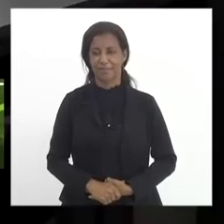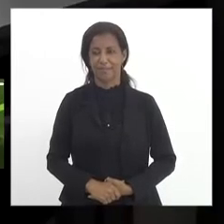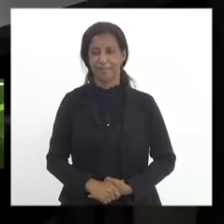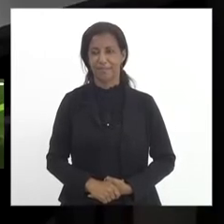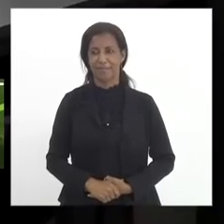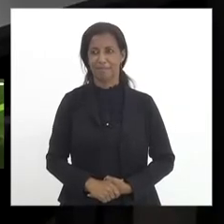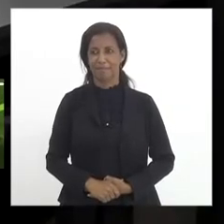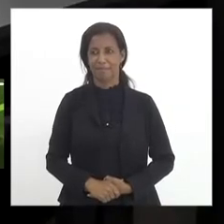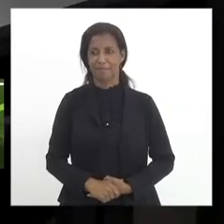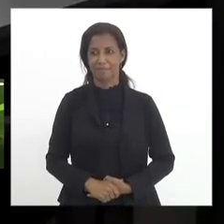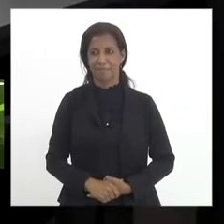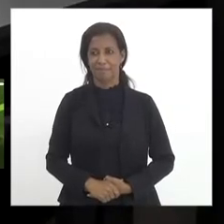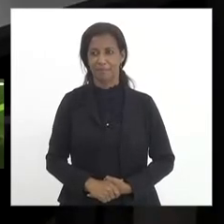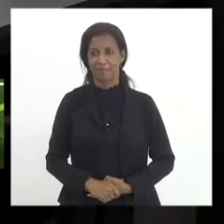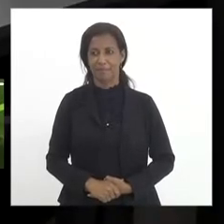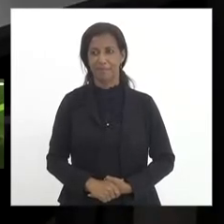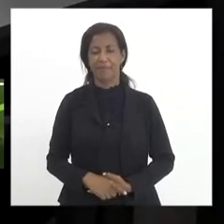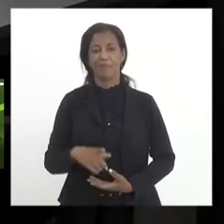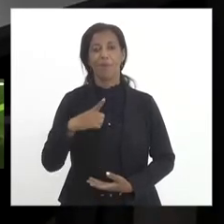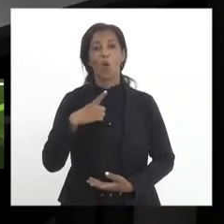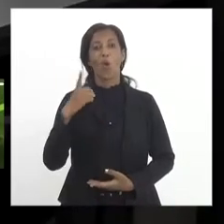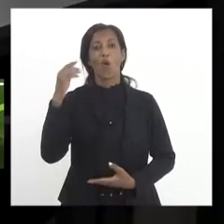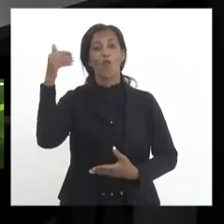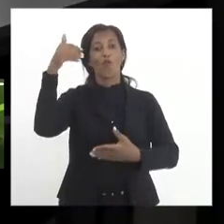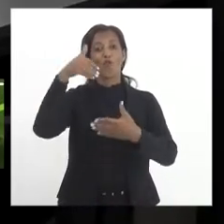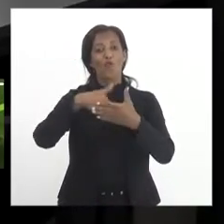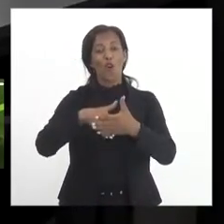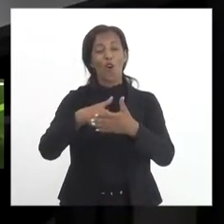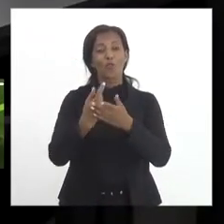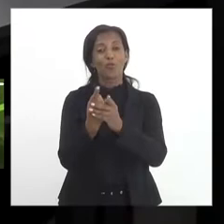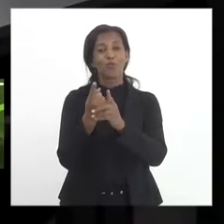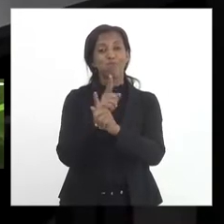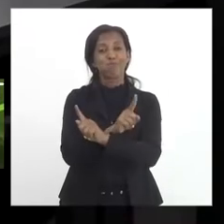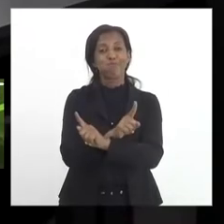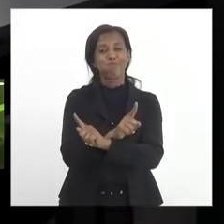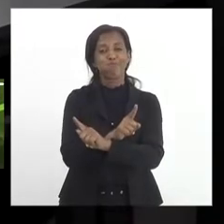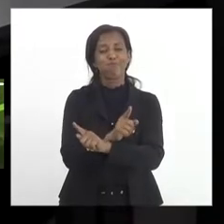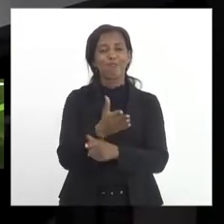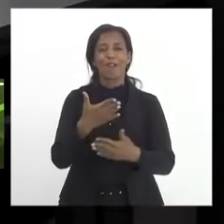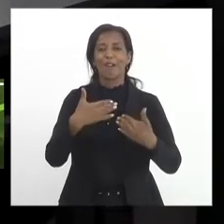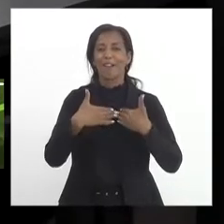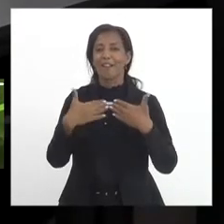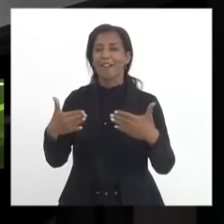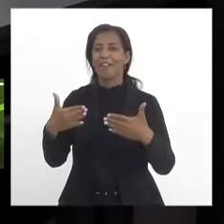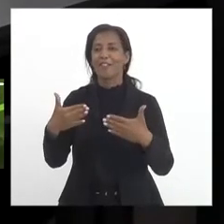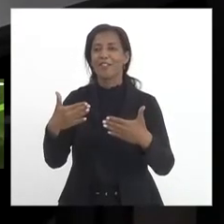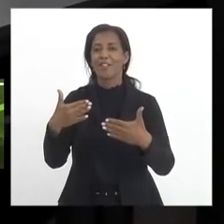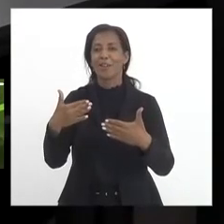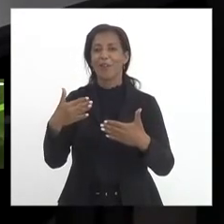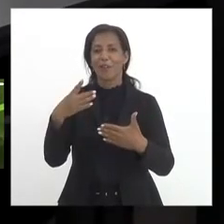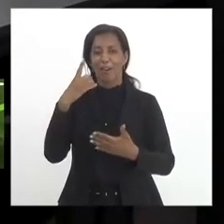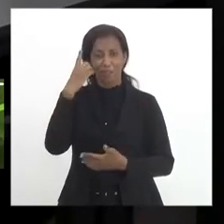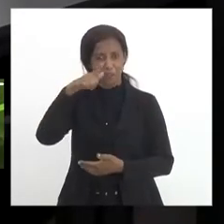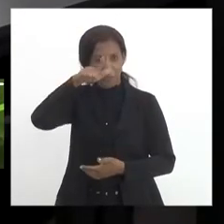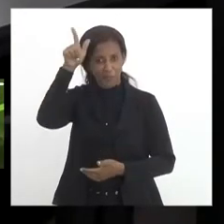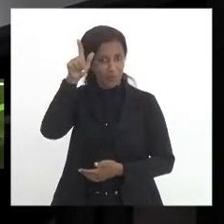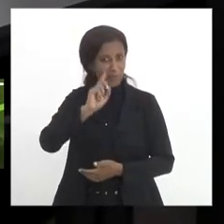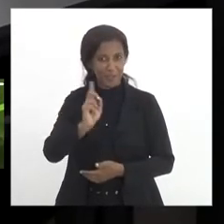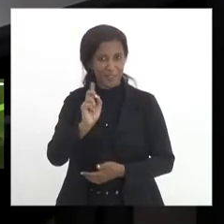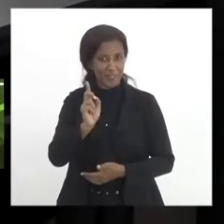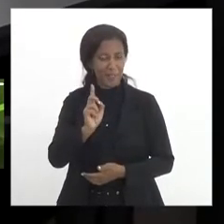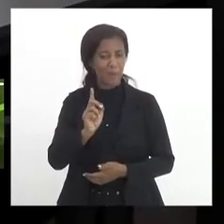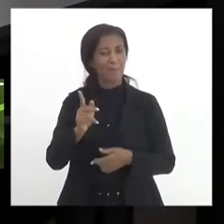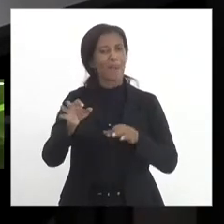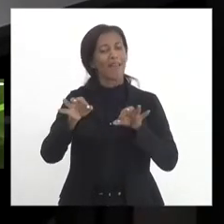pode. Eu tenho voto divergente. Não é retribuição à gratidão ao deputado Luiz Paulo, não. Mas, de fato, o projeto é muito